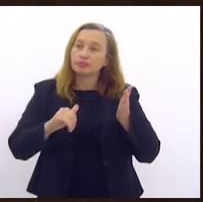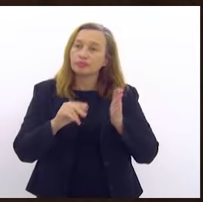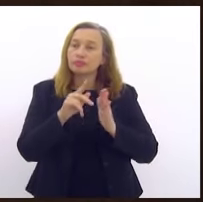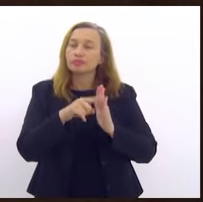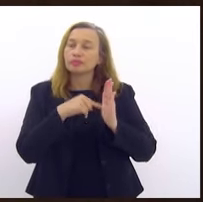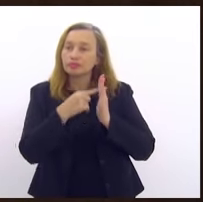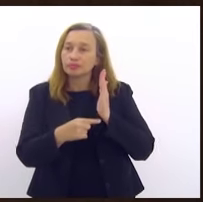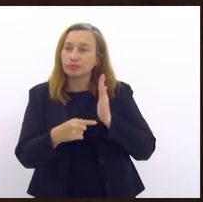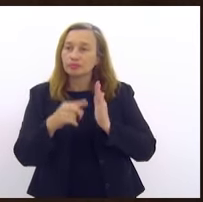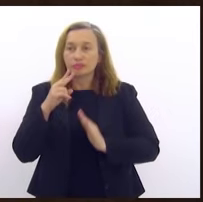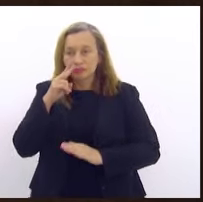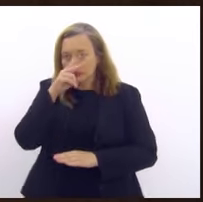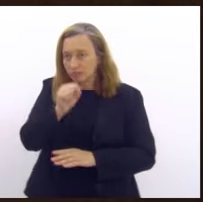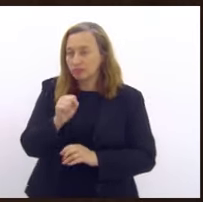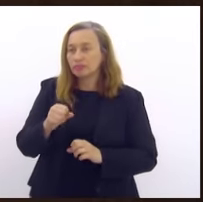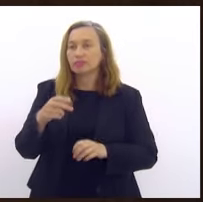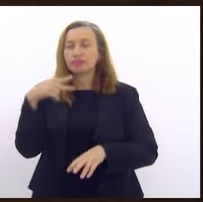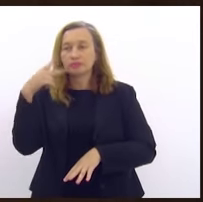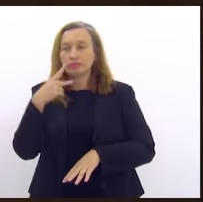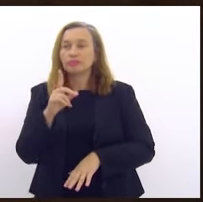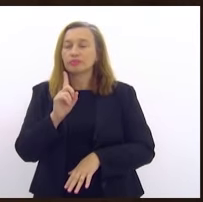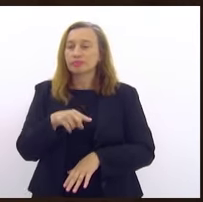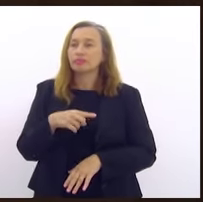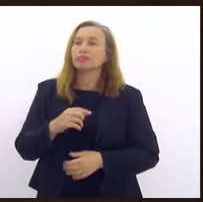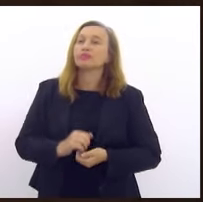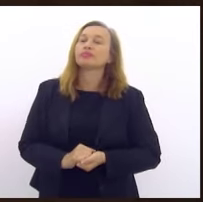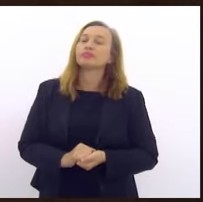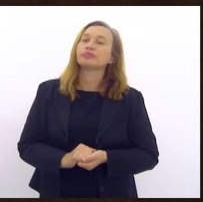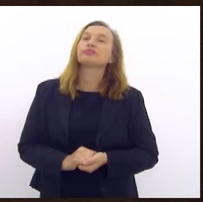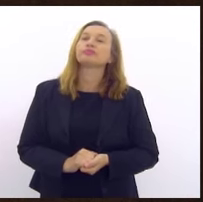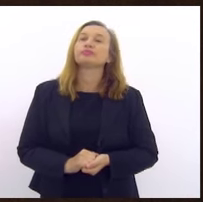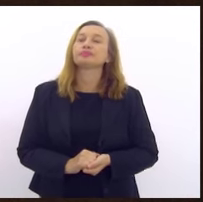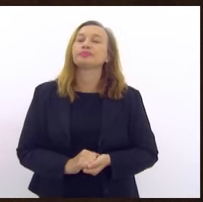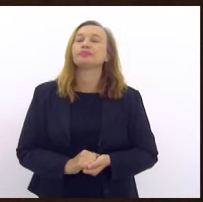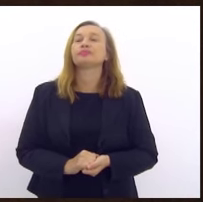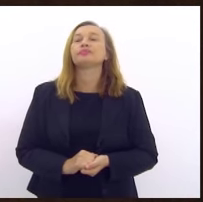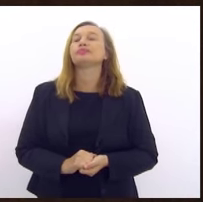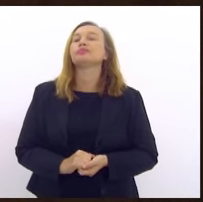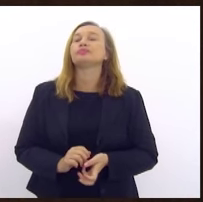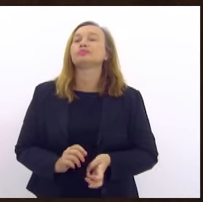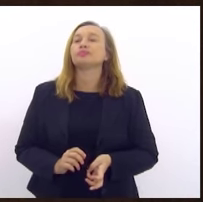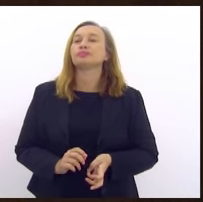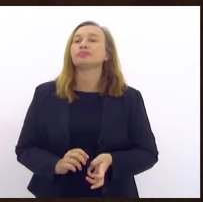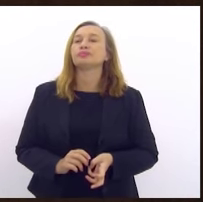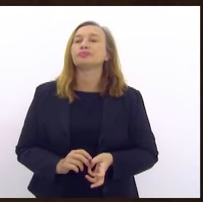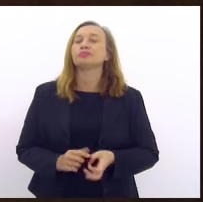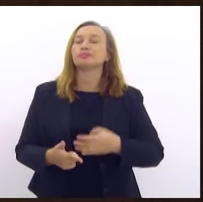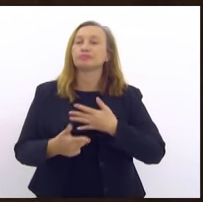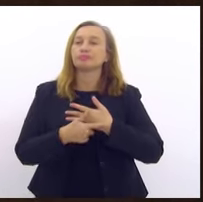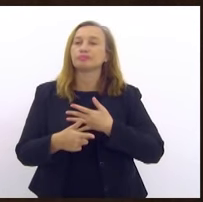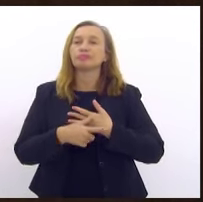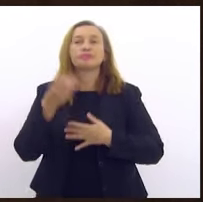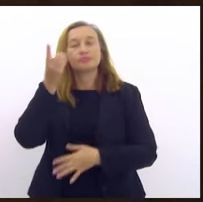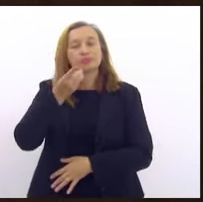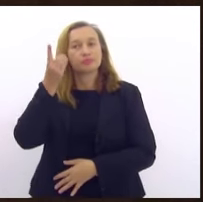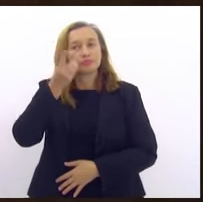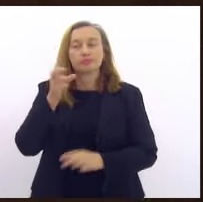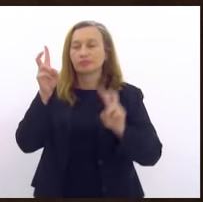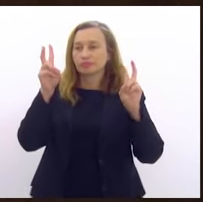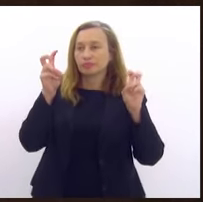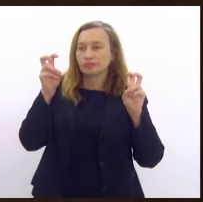nós fortalecemos o Parlamento, que é a prerrogativa do deputado, em questões que, por exemplo, são